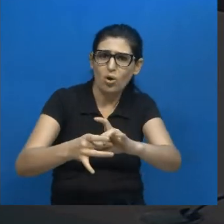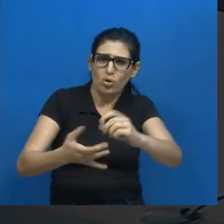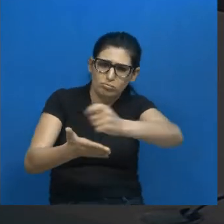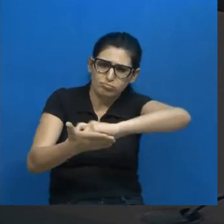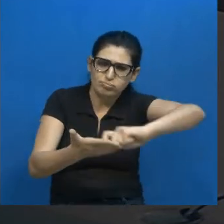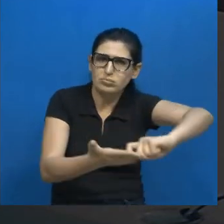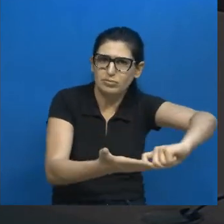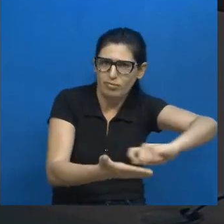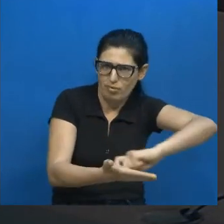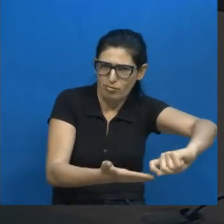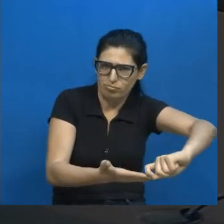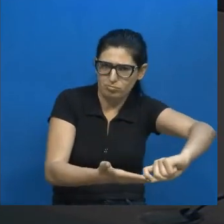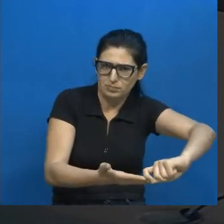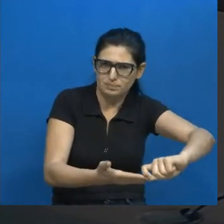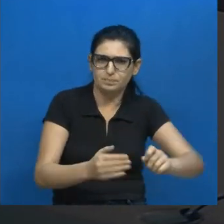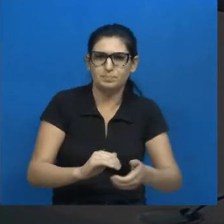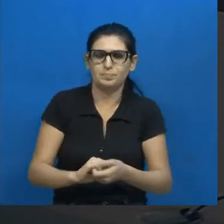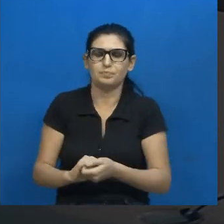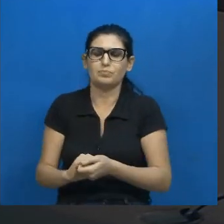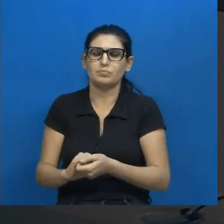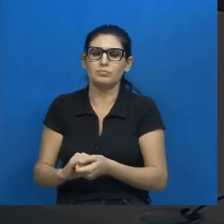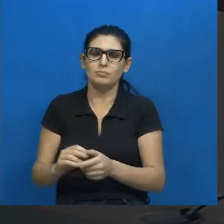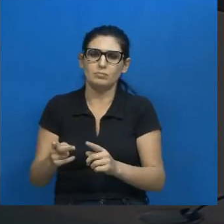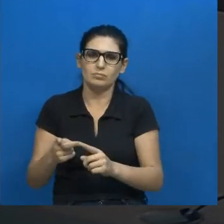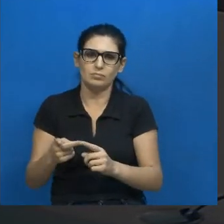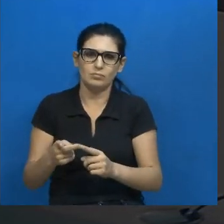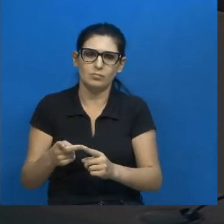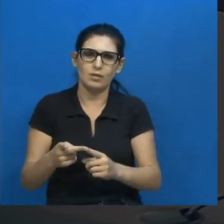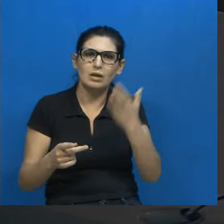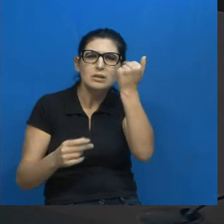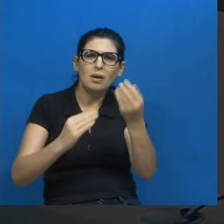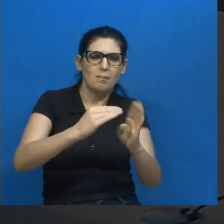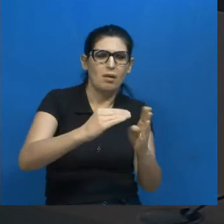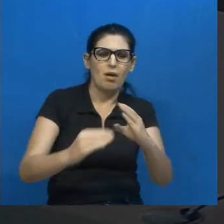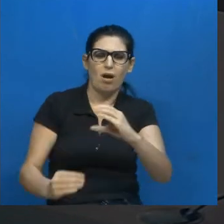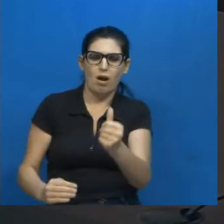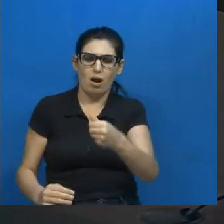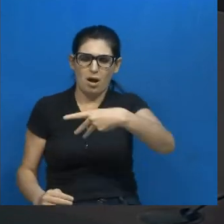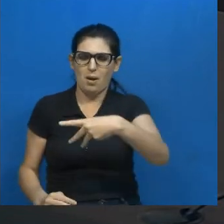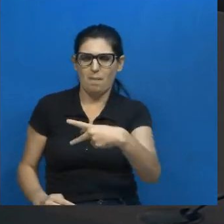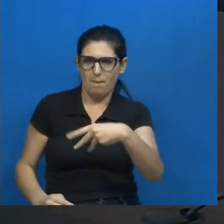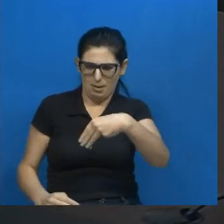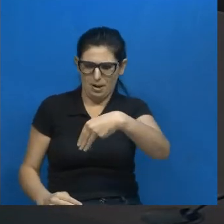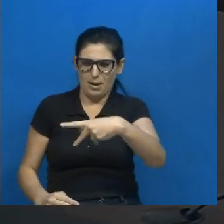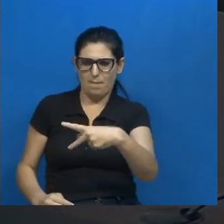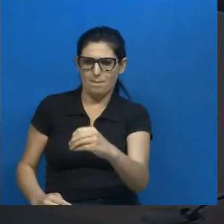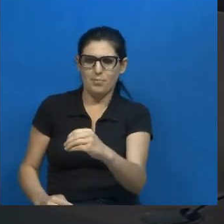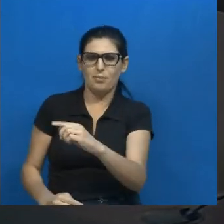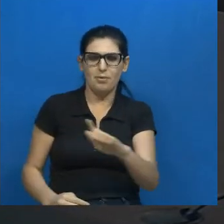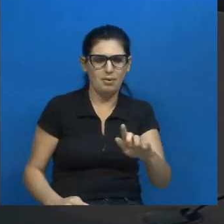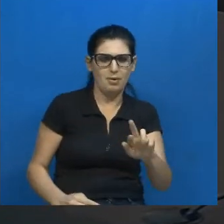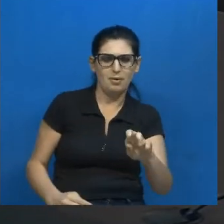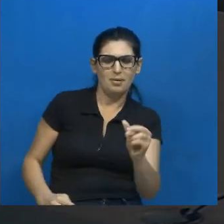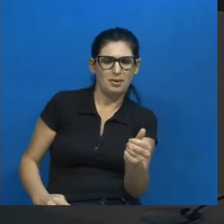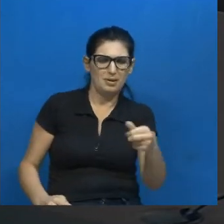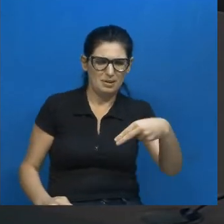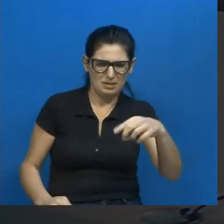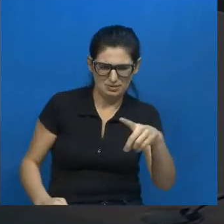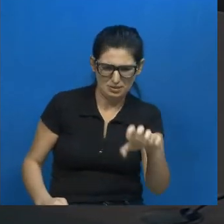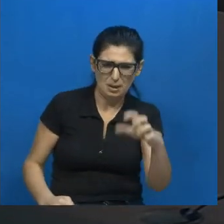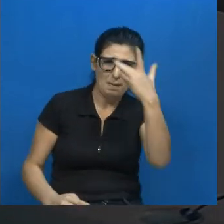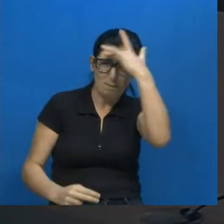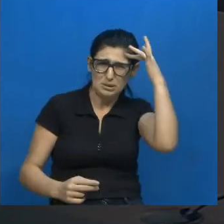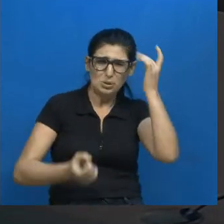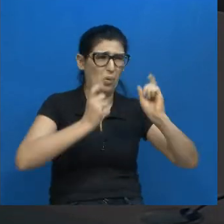Aí é o segundo. Você pega o Campo Grande aqui, tão pequeno, quanta gente reclama que não tem ônibus naquele